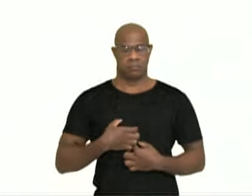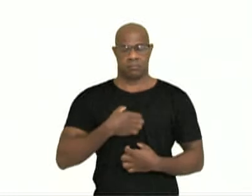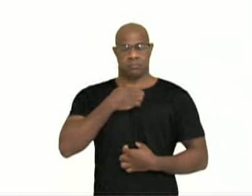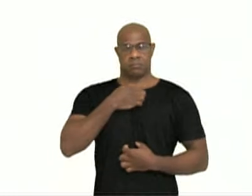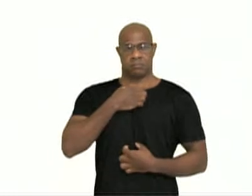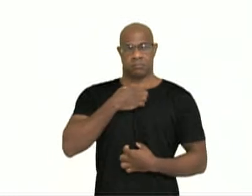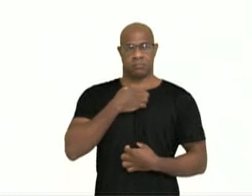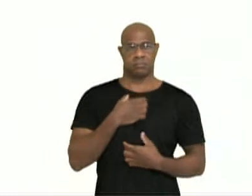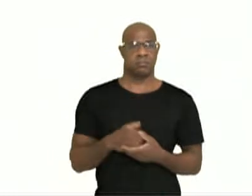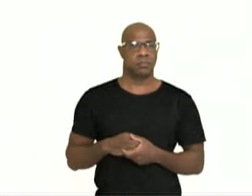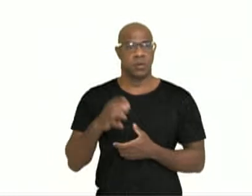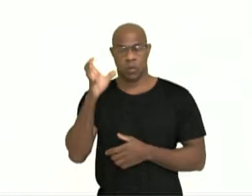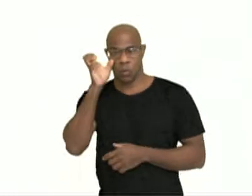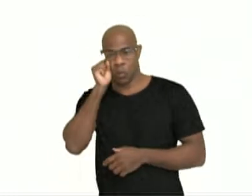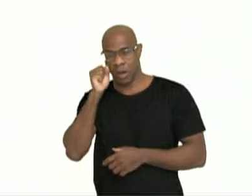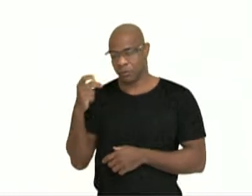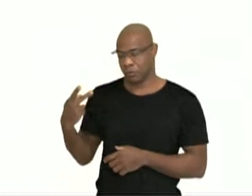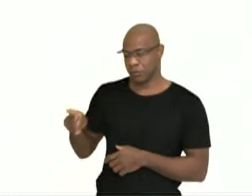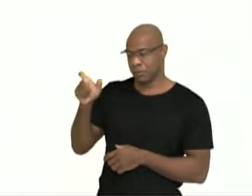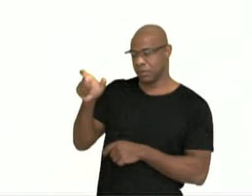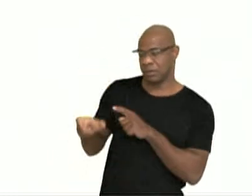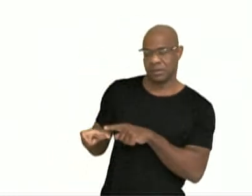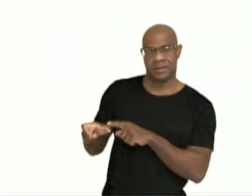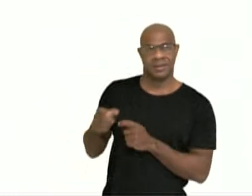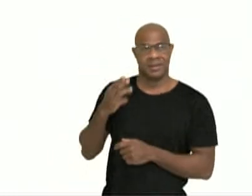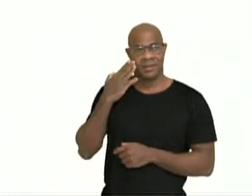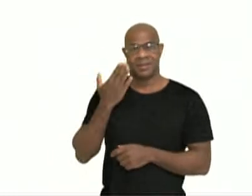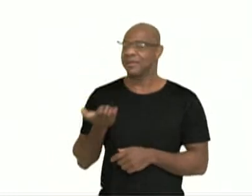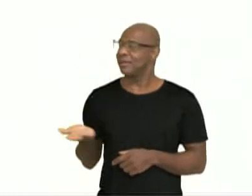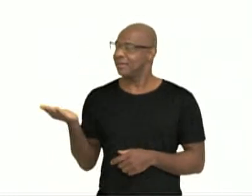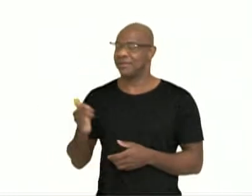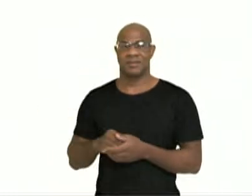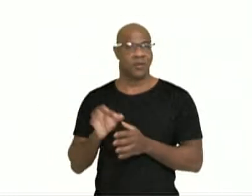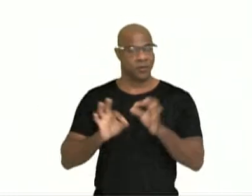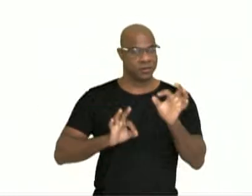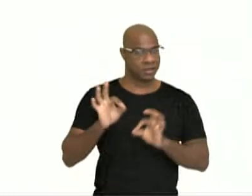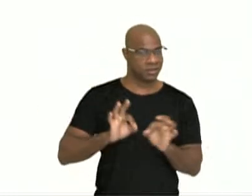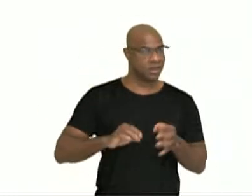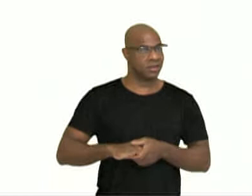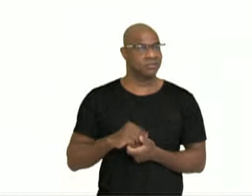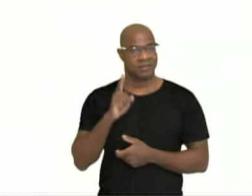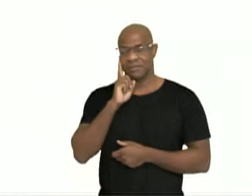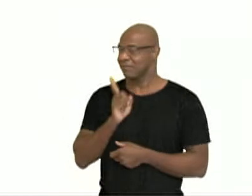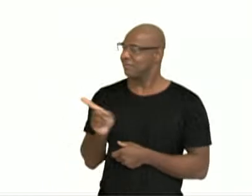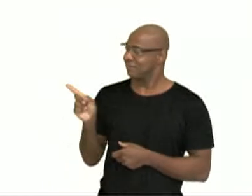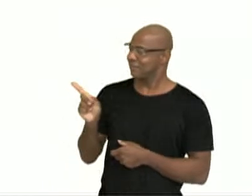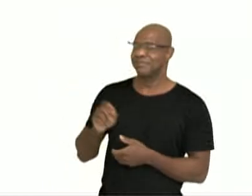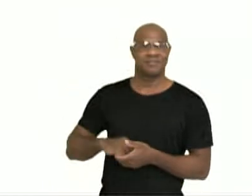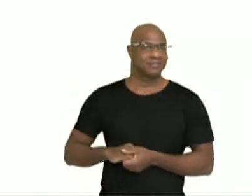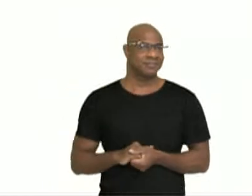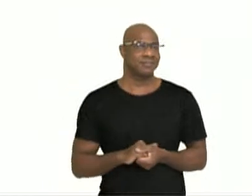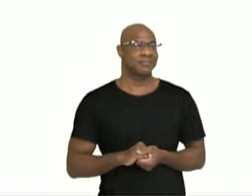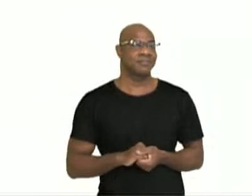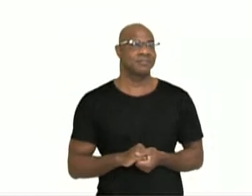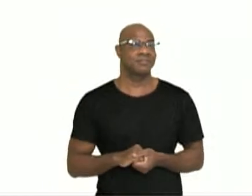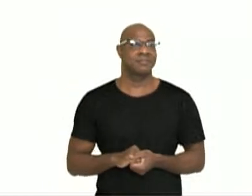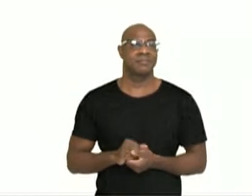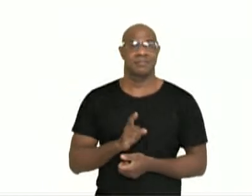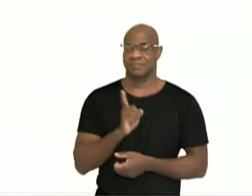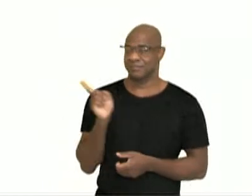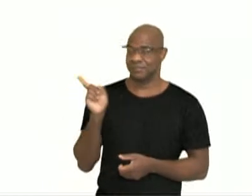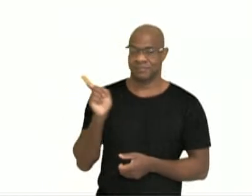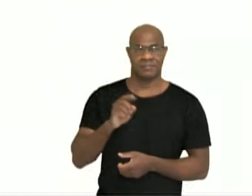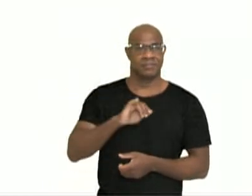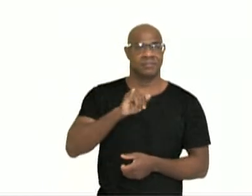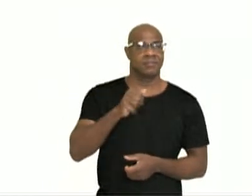gravata. Olha o quarto do Jamie. Tudo organizadinho, tudo bonitinho. Vamos conhecer um pouquinho sobre o Jamie. Jamie